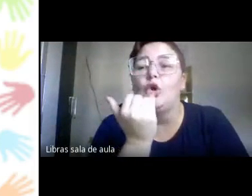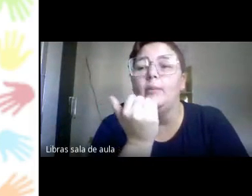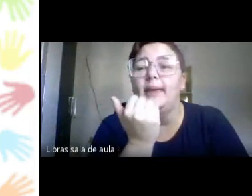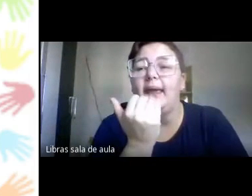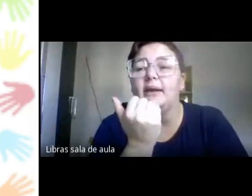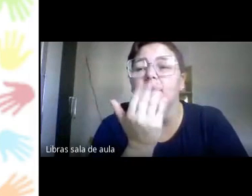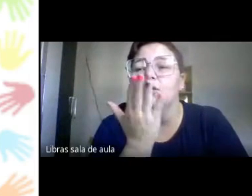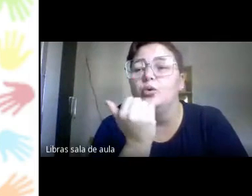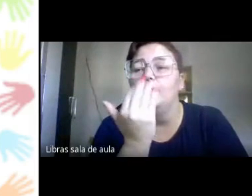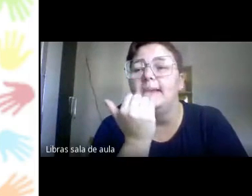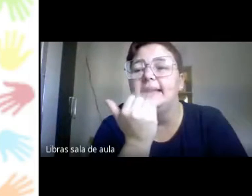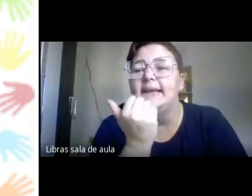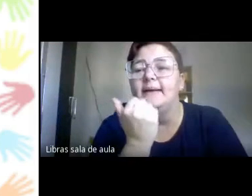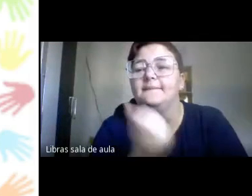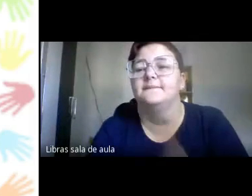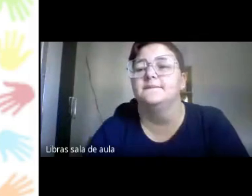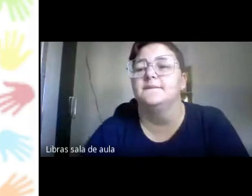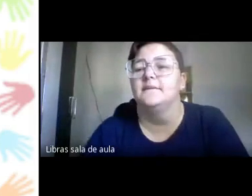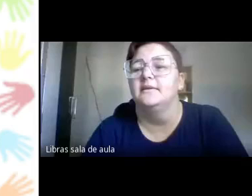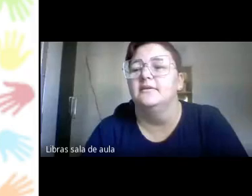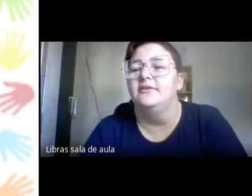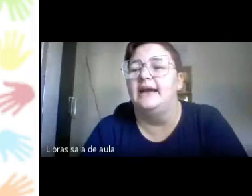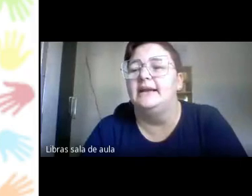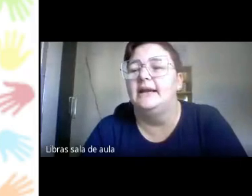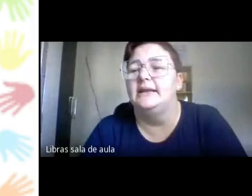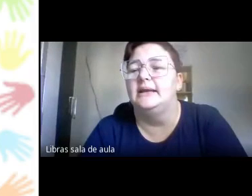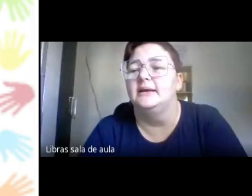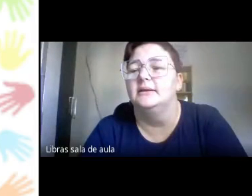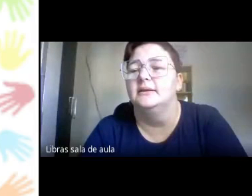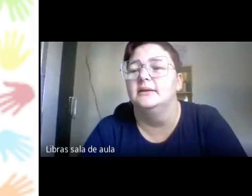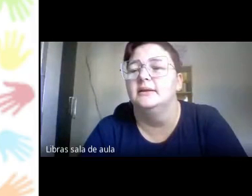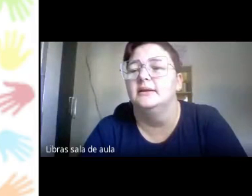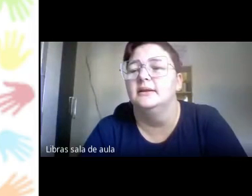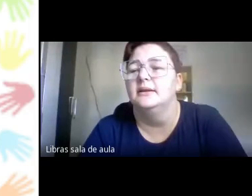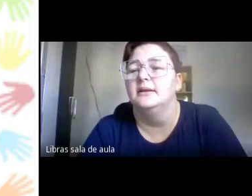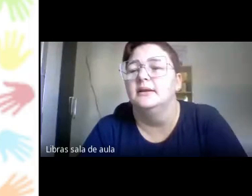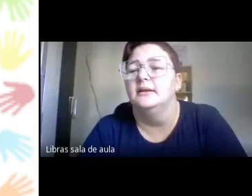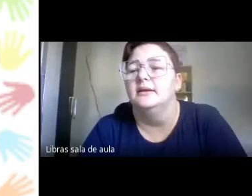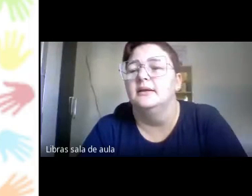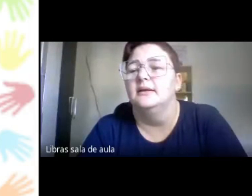ó, comer, comida. Fale, Karina.